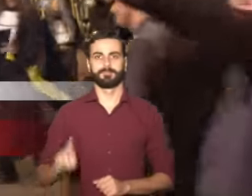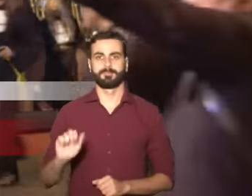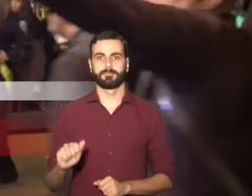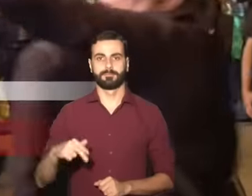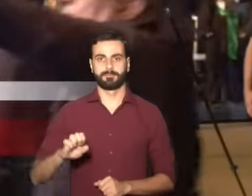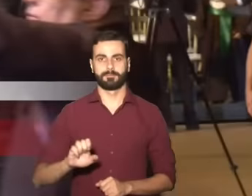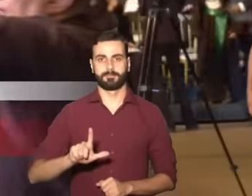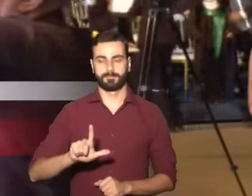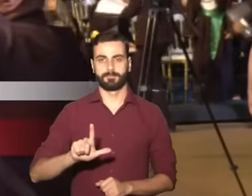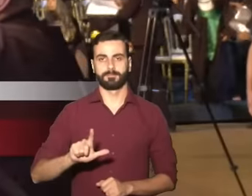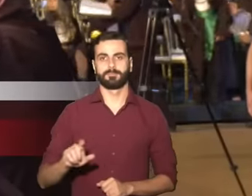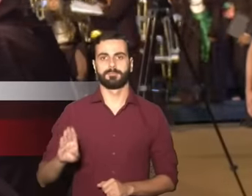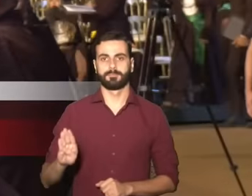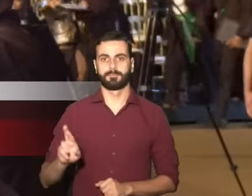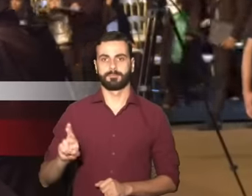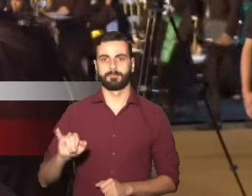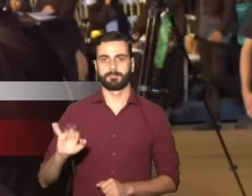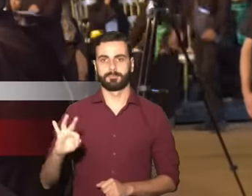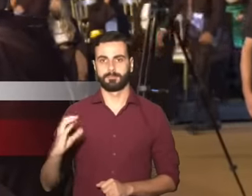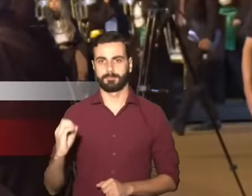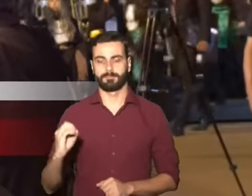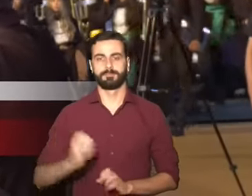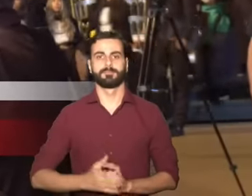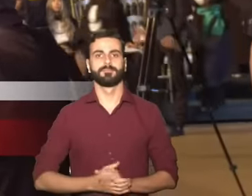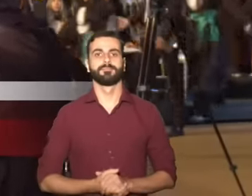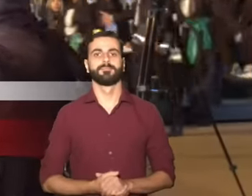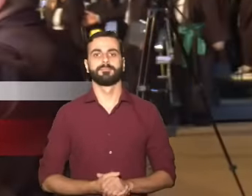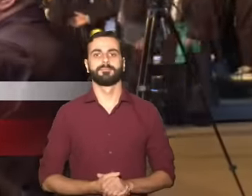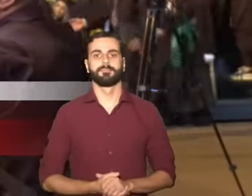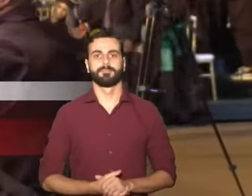Raquel de Oliveira Brito.